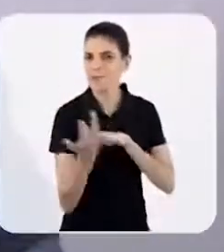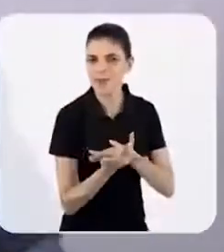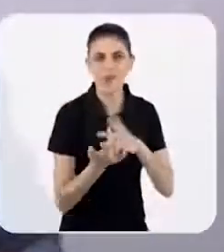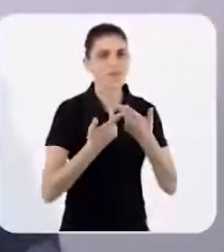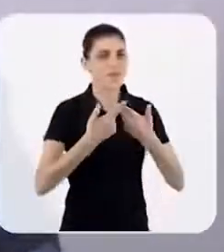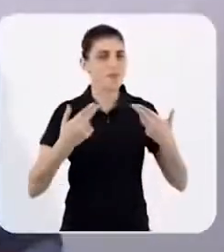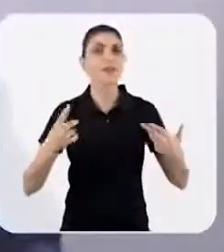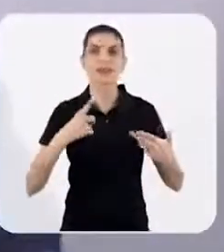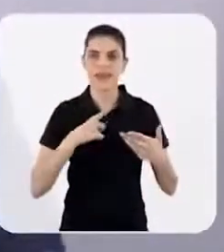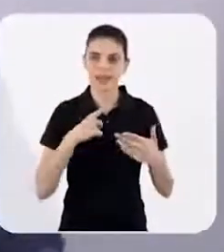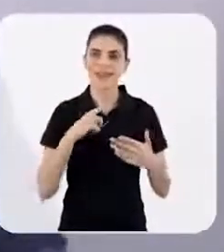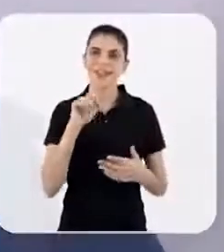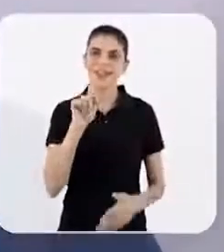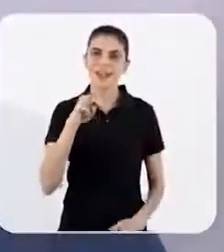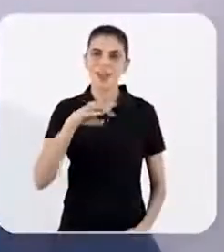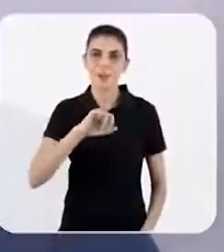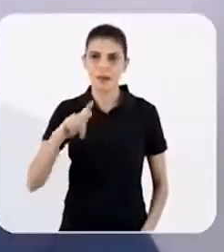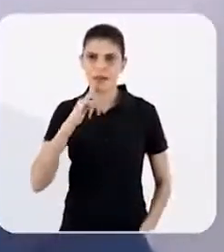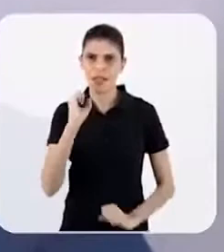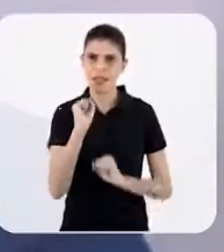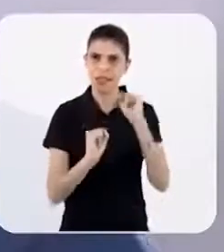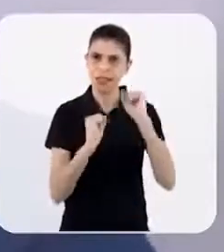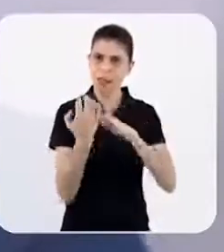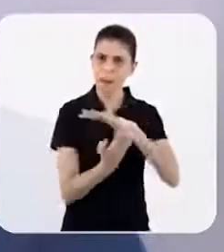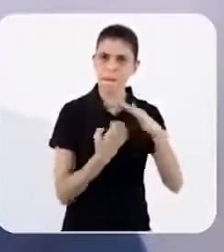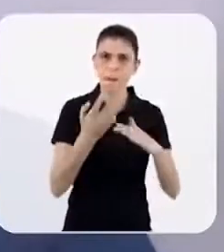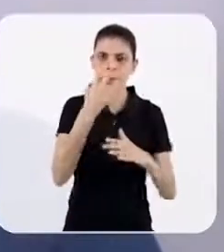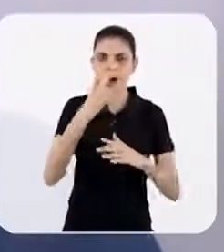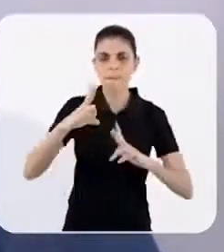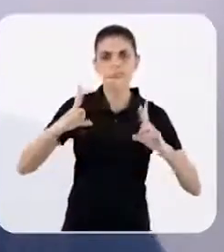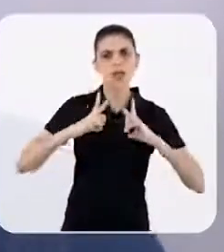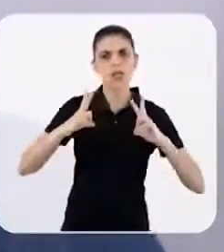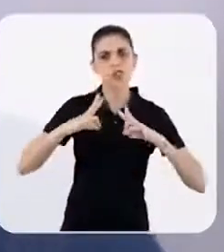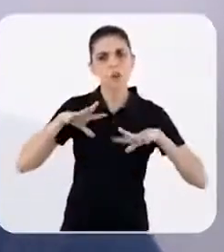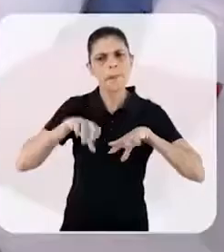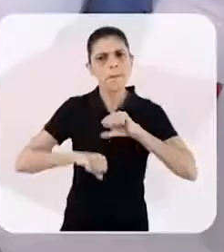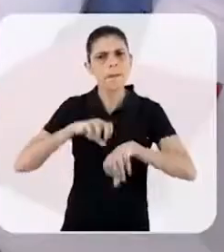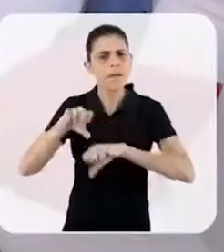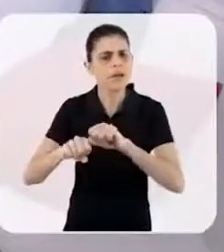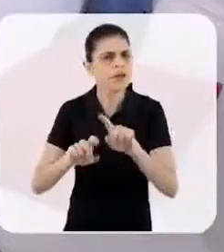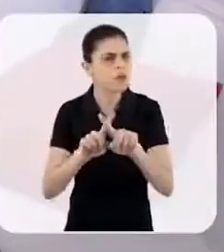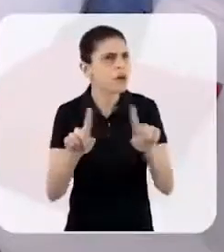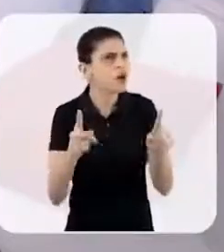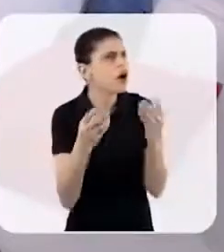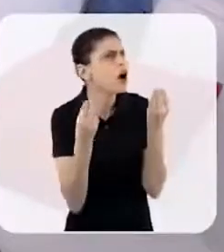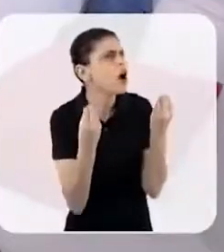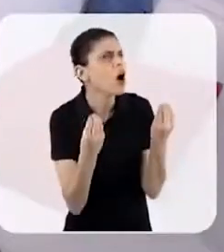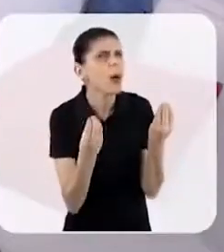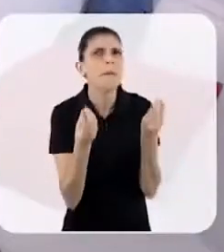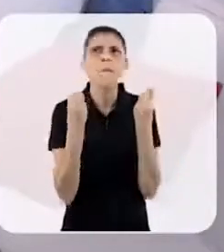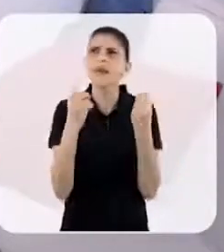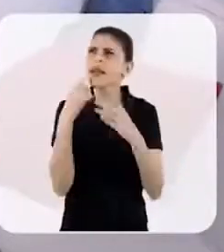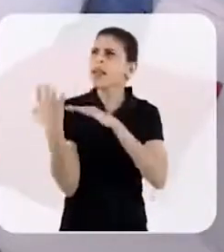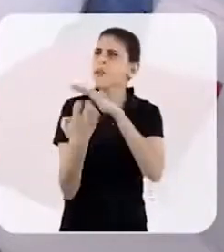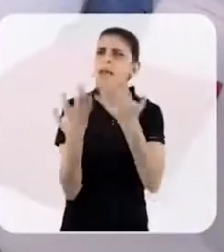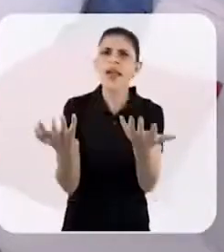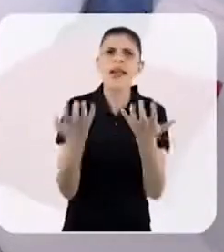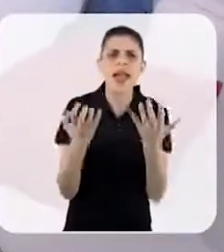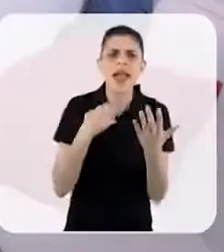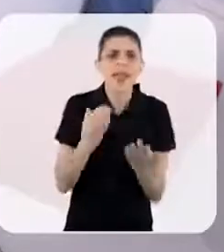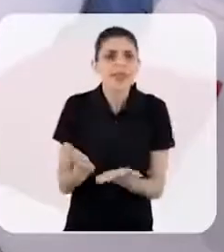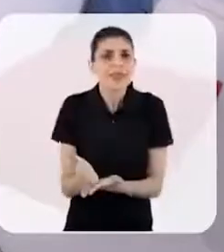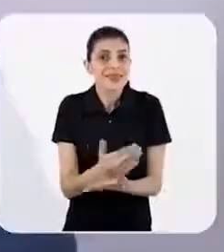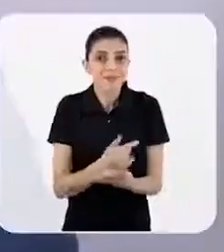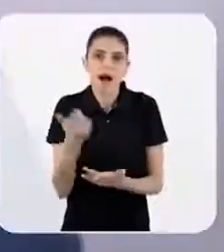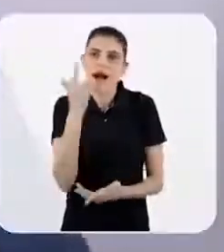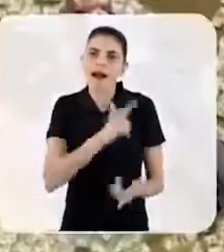pelo menos no mínimo uma conta no Gmail. Isso faz com que as empresas dominem os nossos dados pessoais. Aí você pergunta, mas como? Para que essas empresas